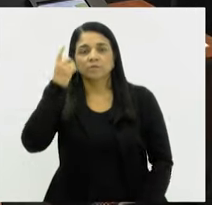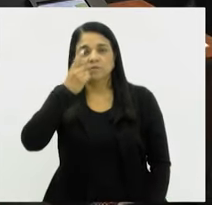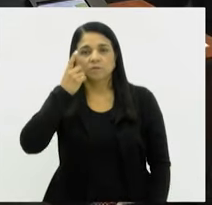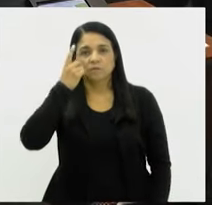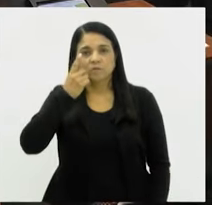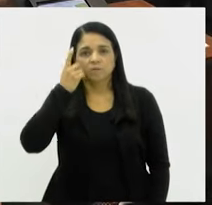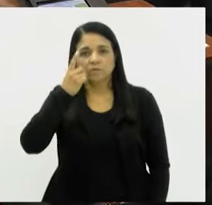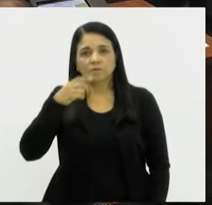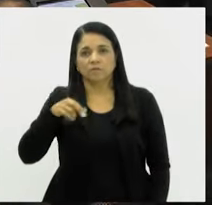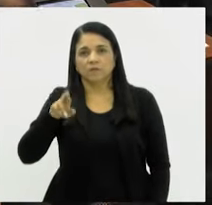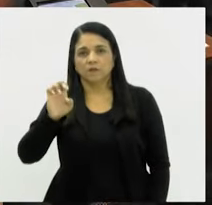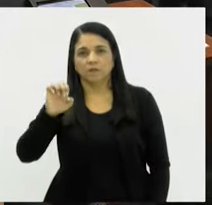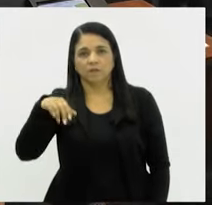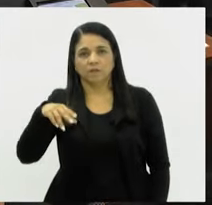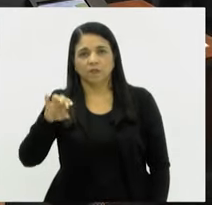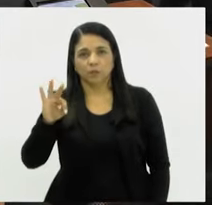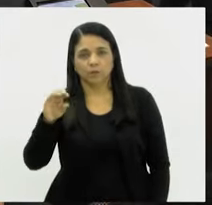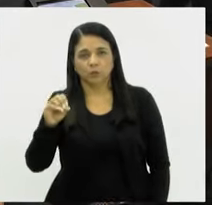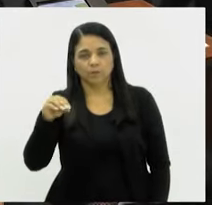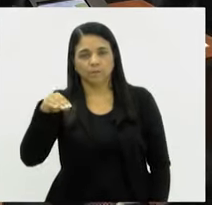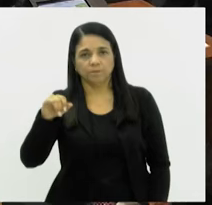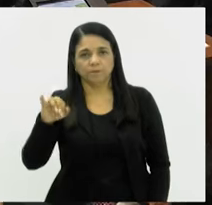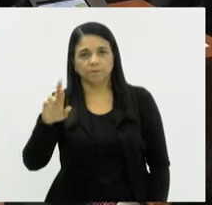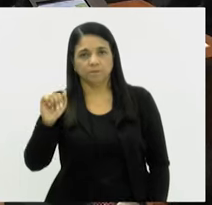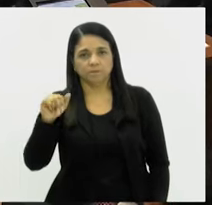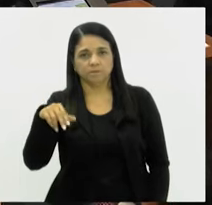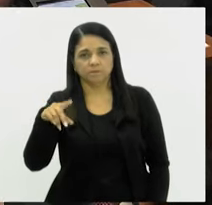deputado Renato Miranda,